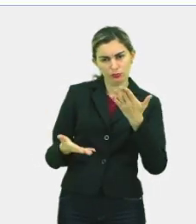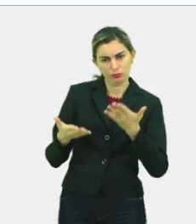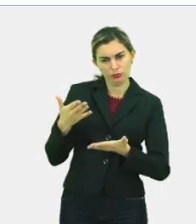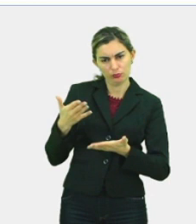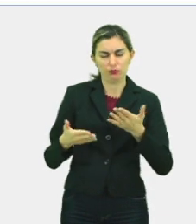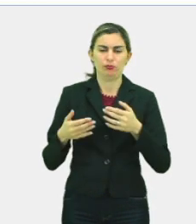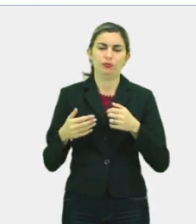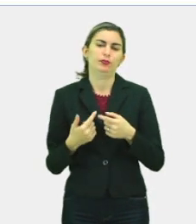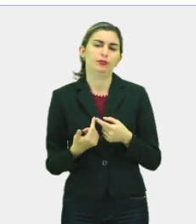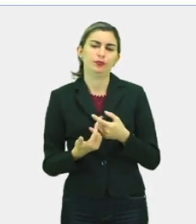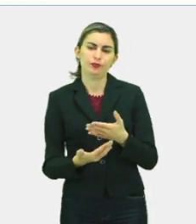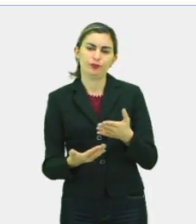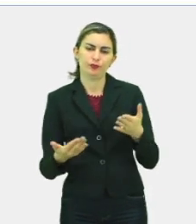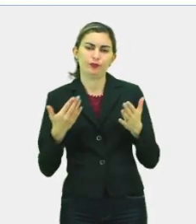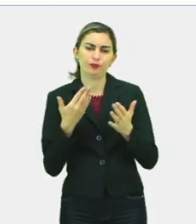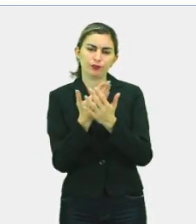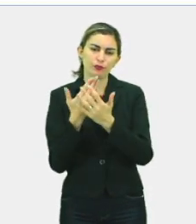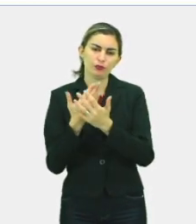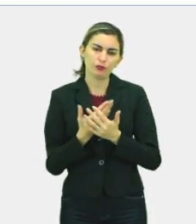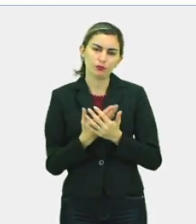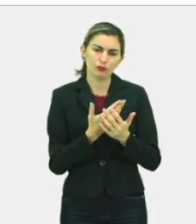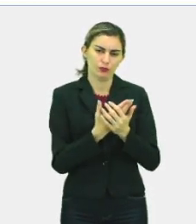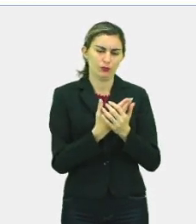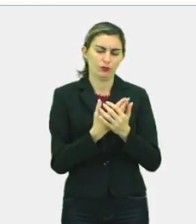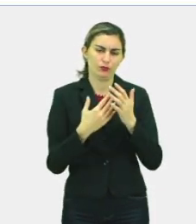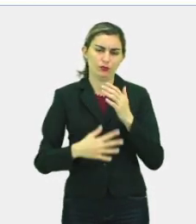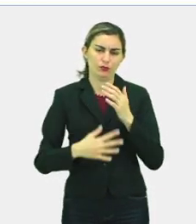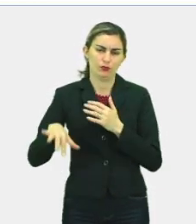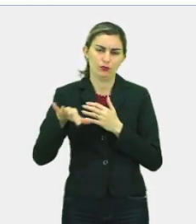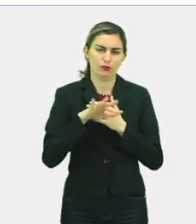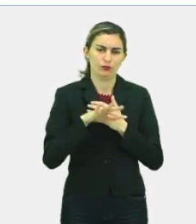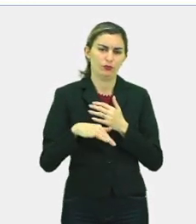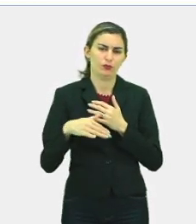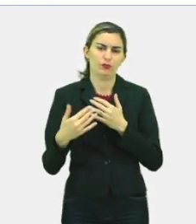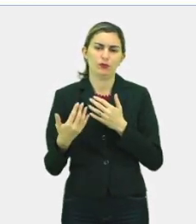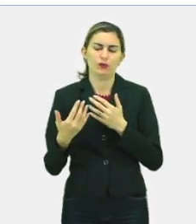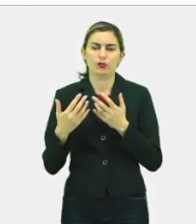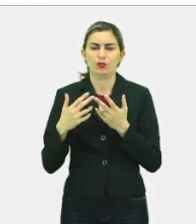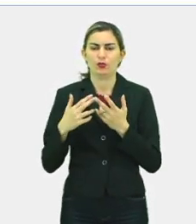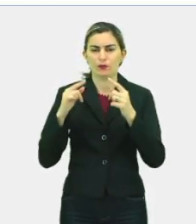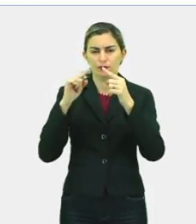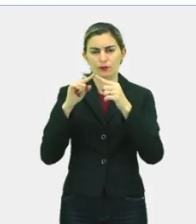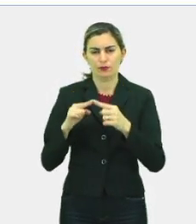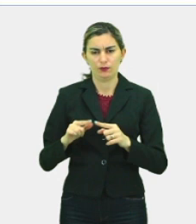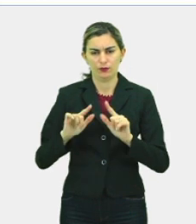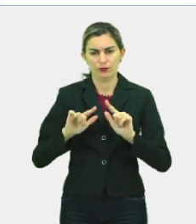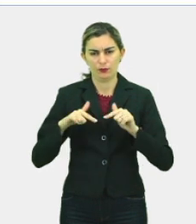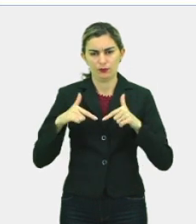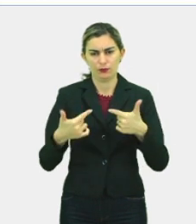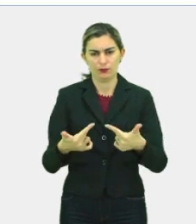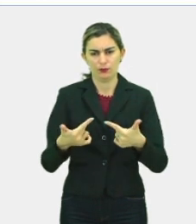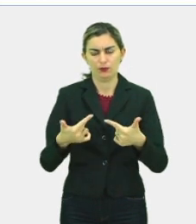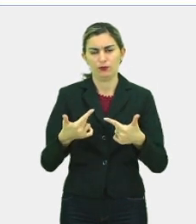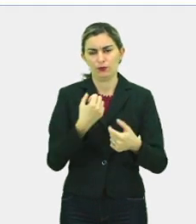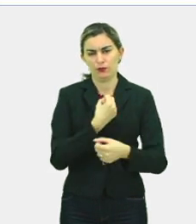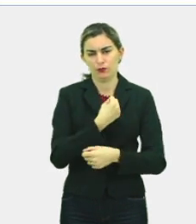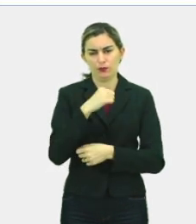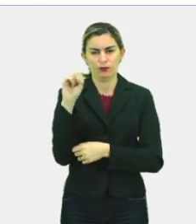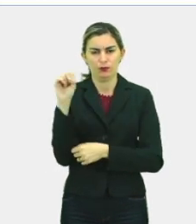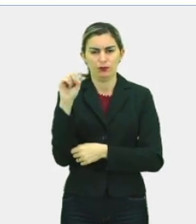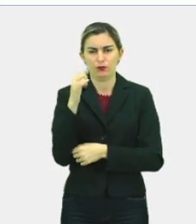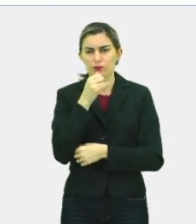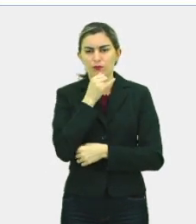desequilíbrios, imobilizações, exclusão de determinado espaço, contusões combinando ações de ataque e defesa,